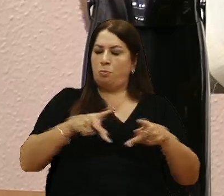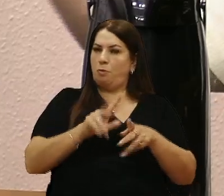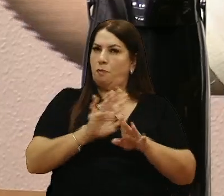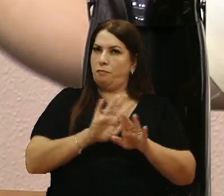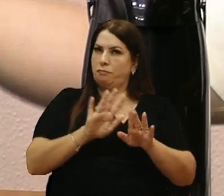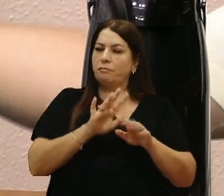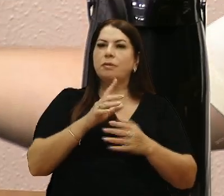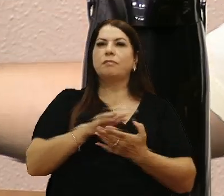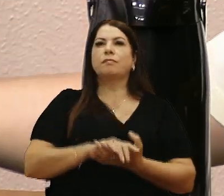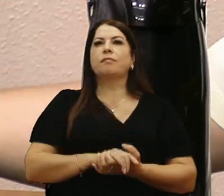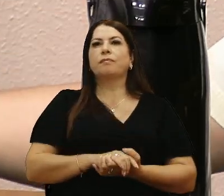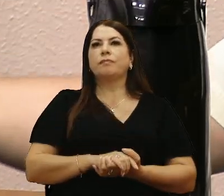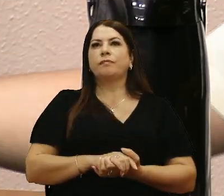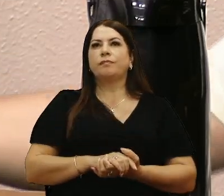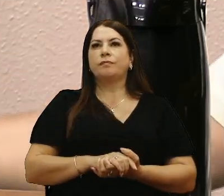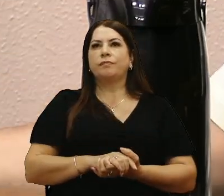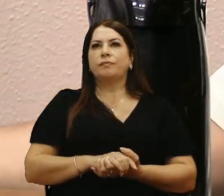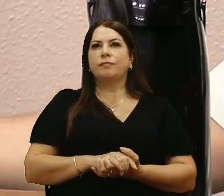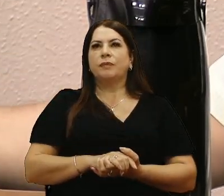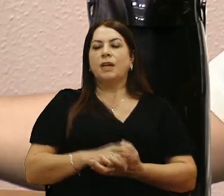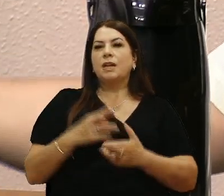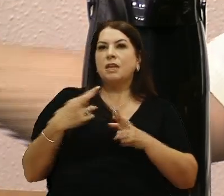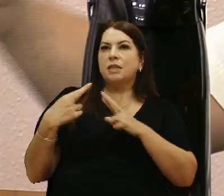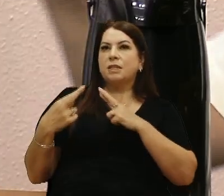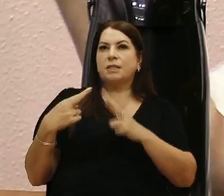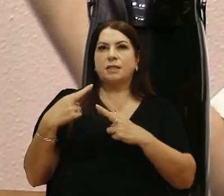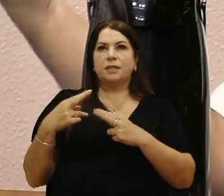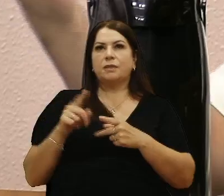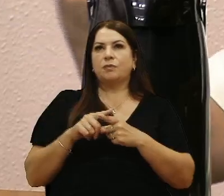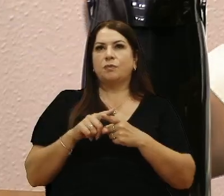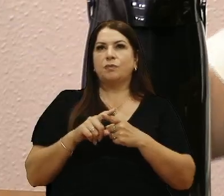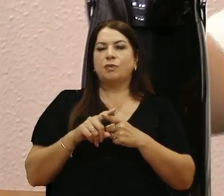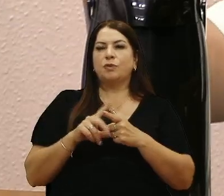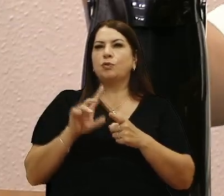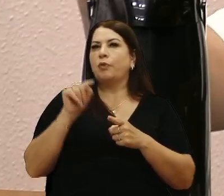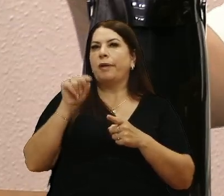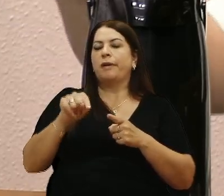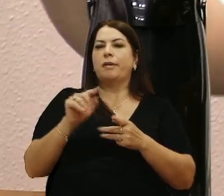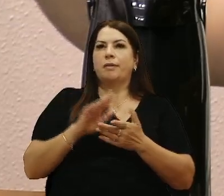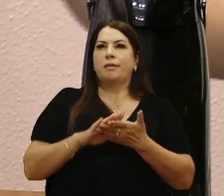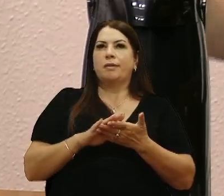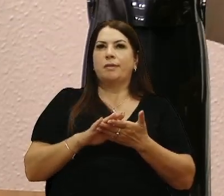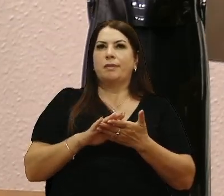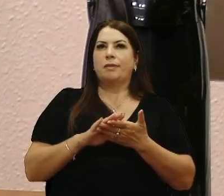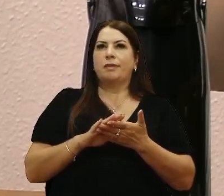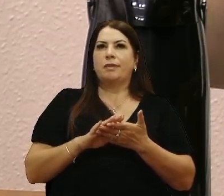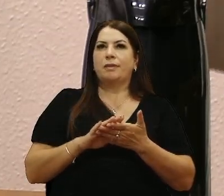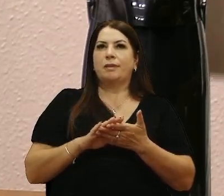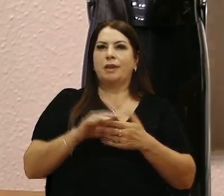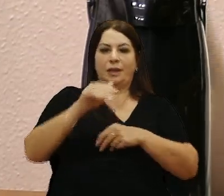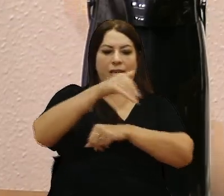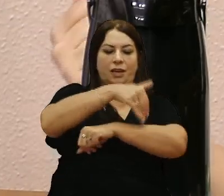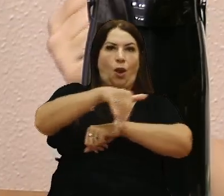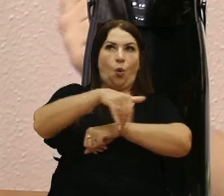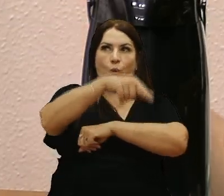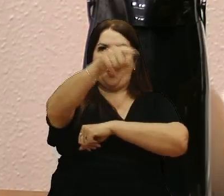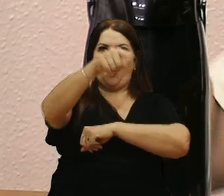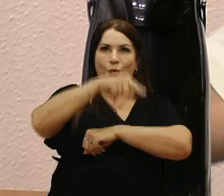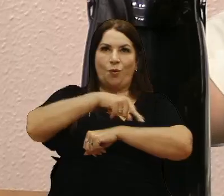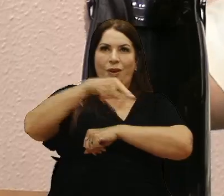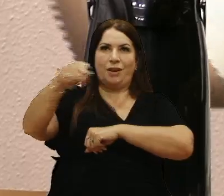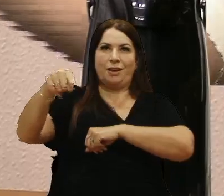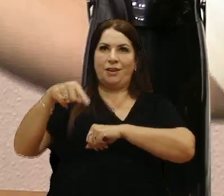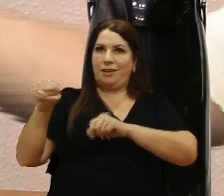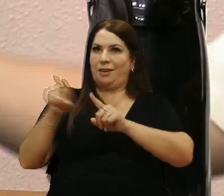o senhor... as relações que o senhor tem não circundam só aqui entre Alfredo Chaves, de Lourdes até São